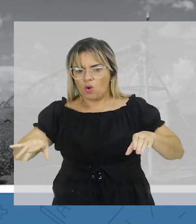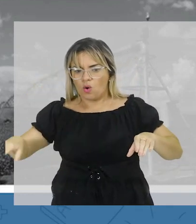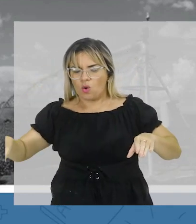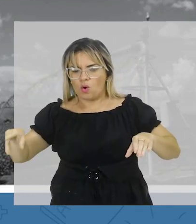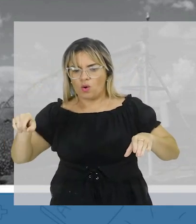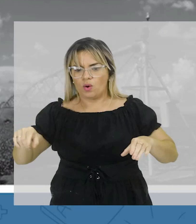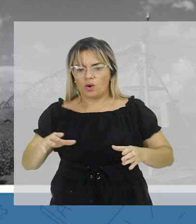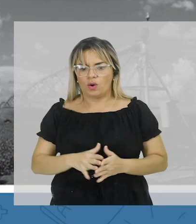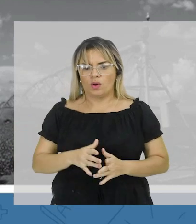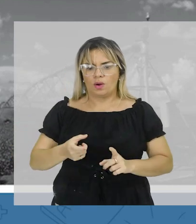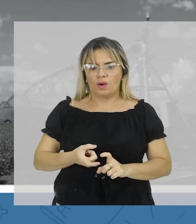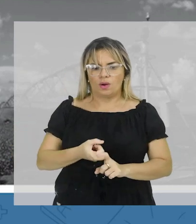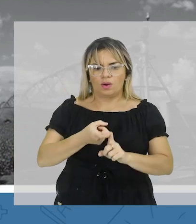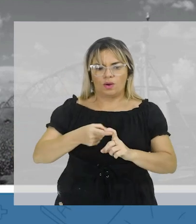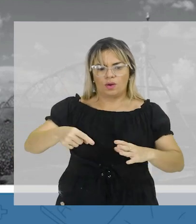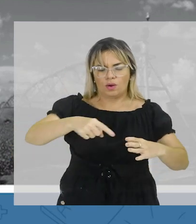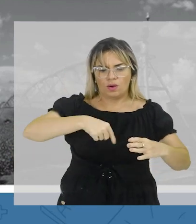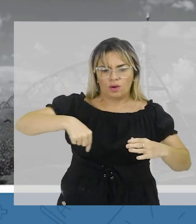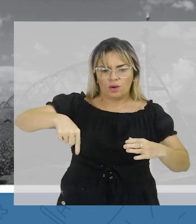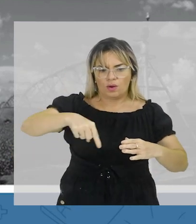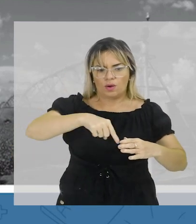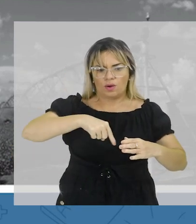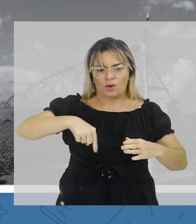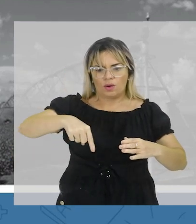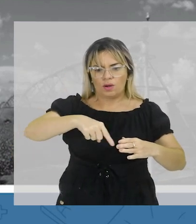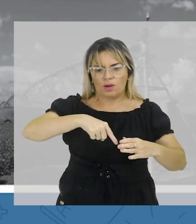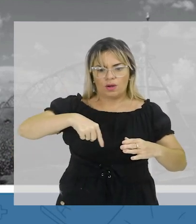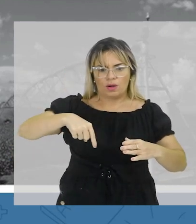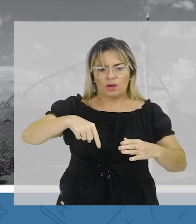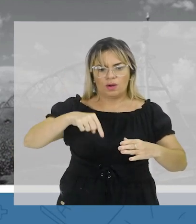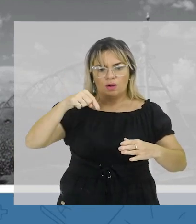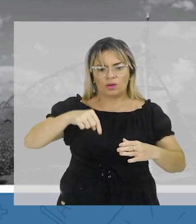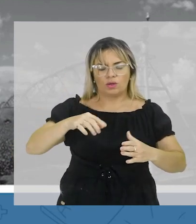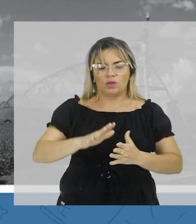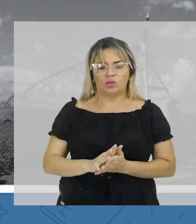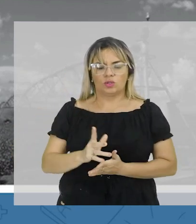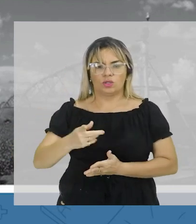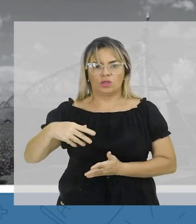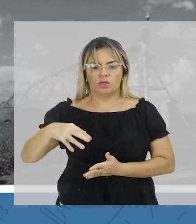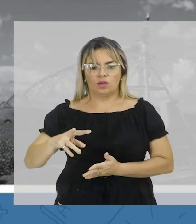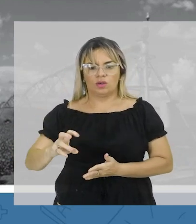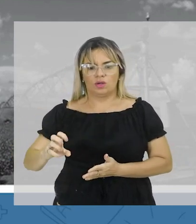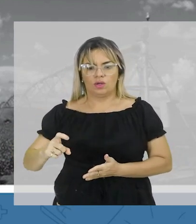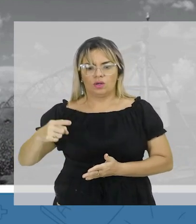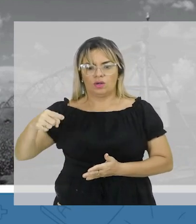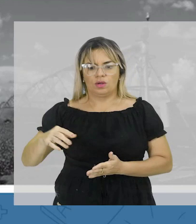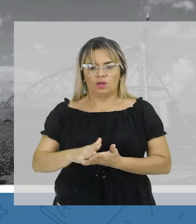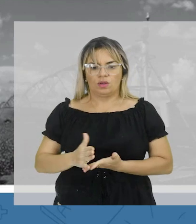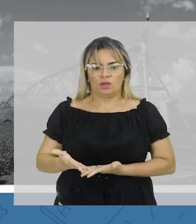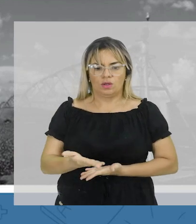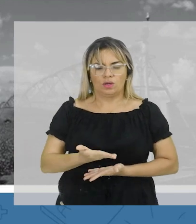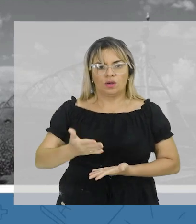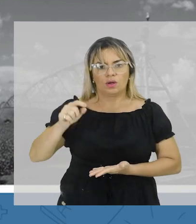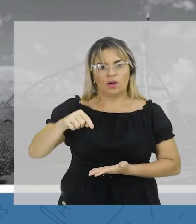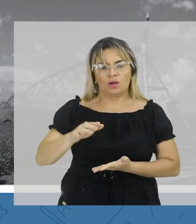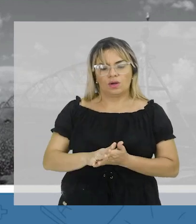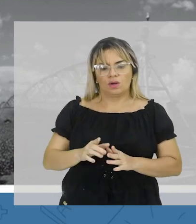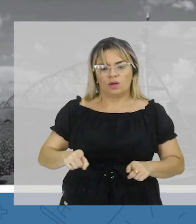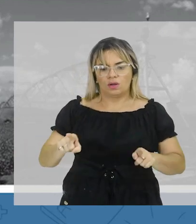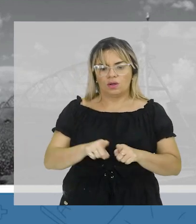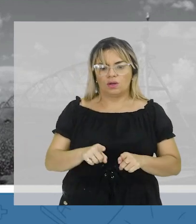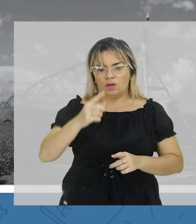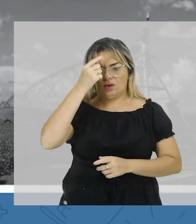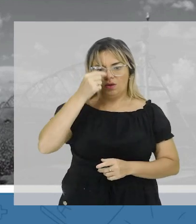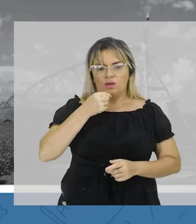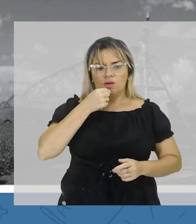quais giram sobre rodas, em torno de um centro do pivô. Também chamado de bases, conforme mostras